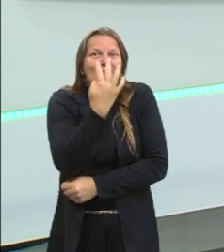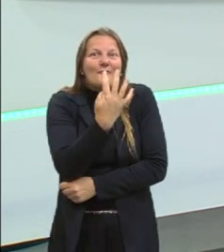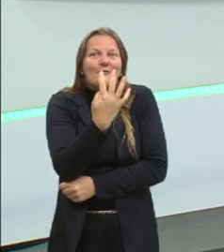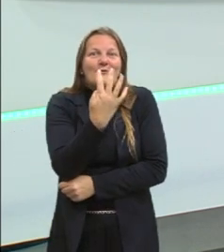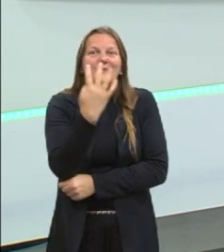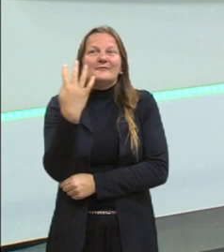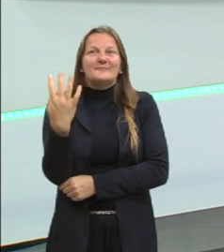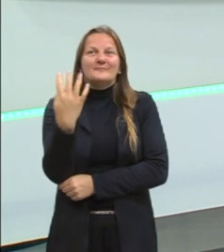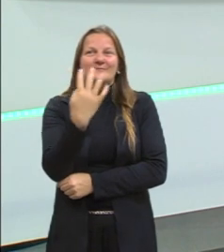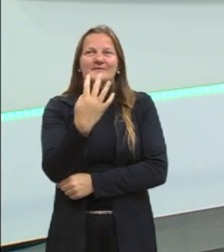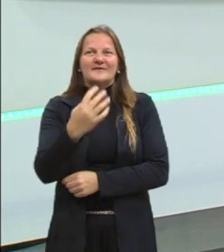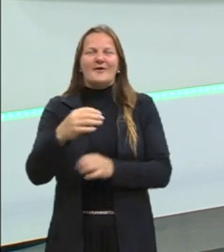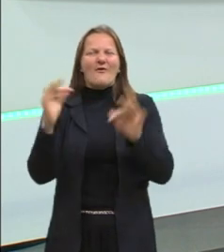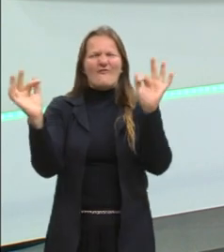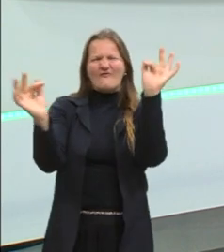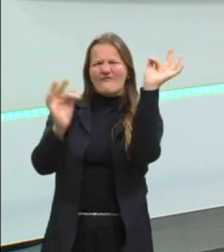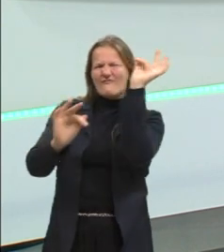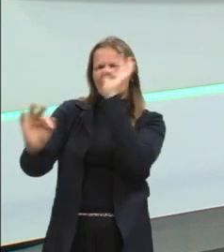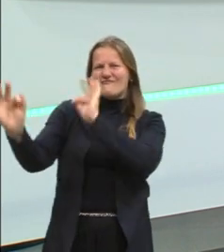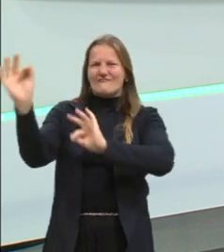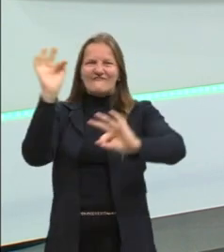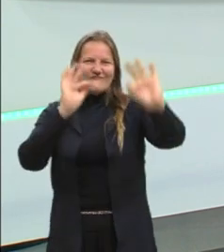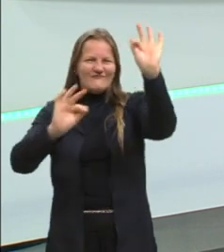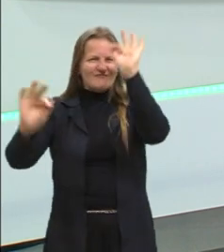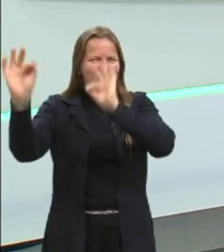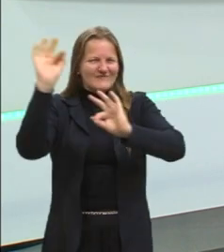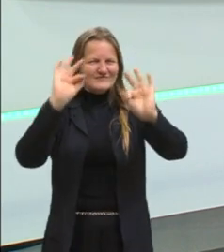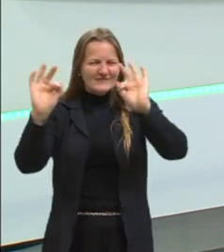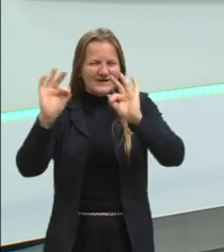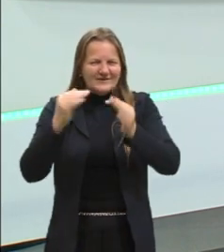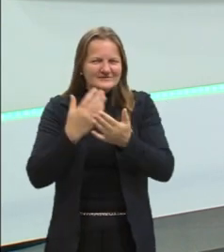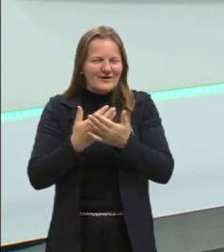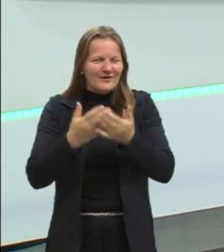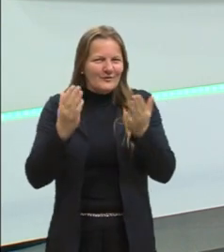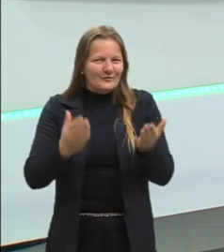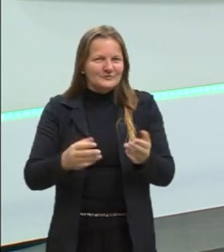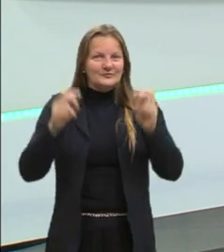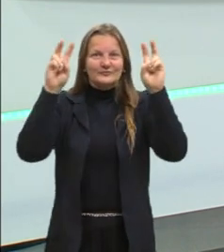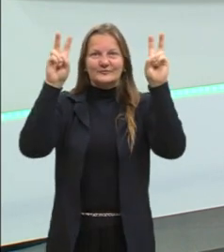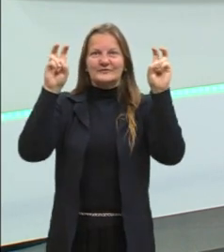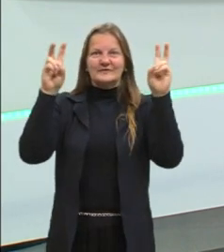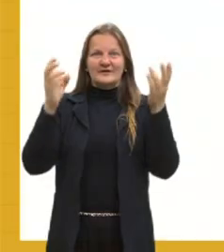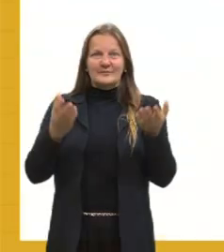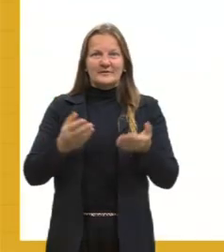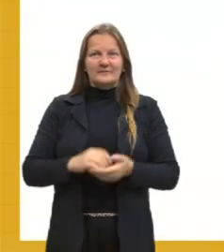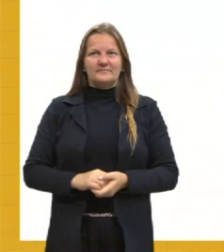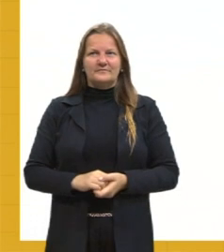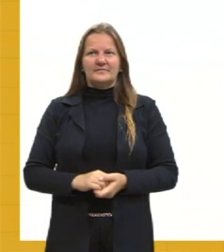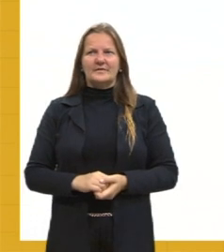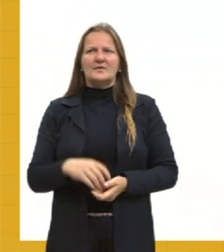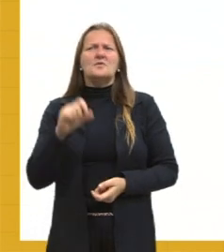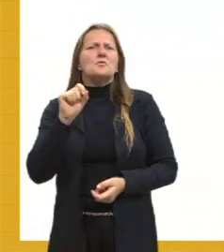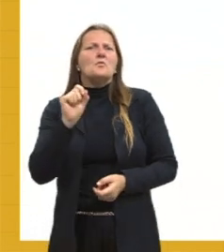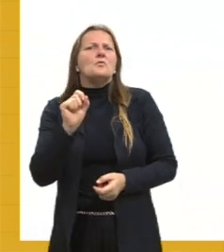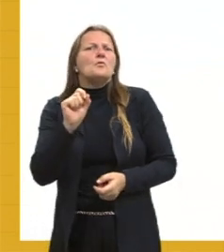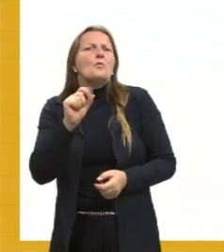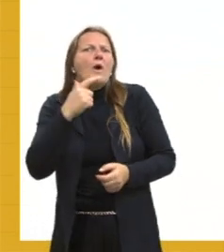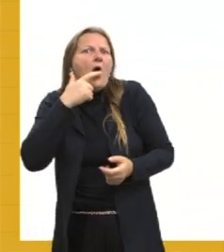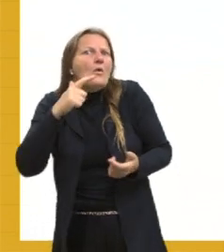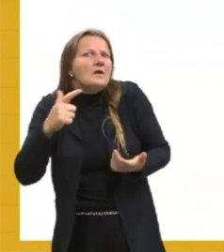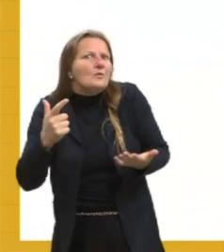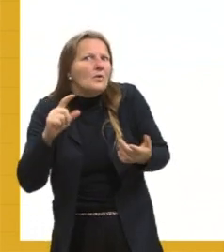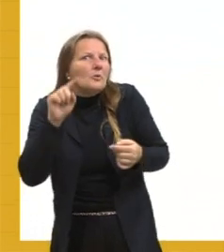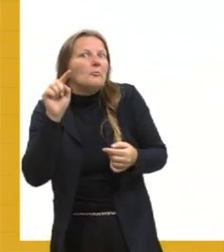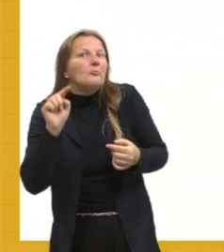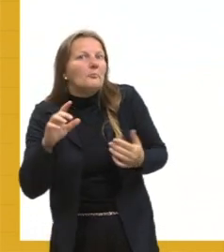assim fantástica preparada com muito carinho e que tem por título né que língua é essa tá